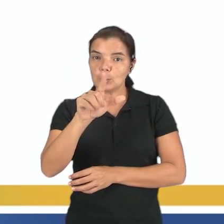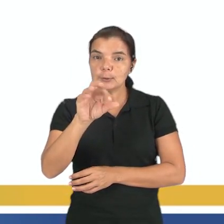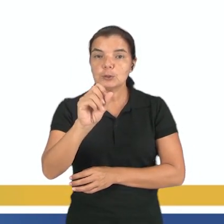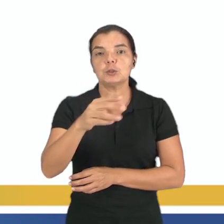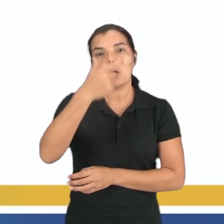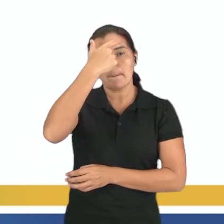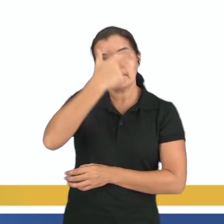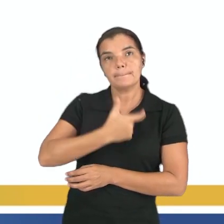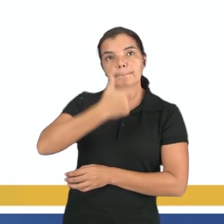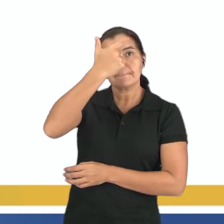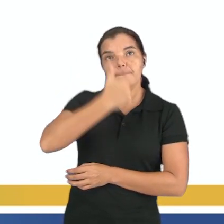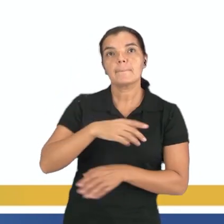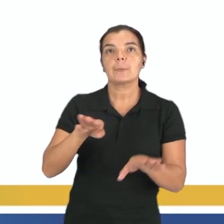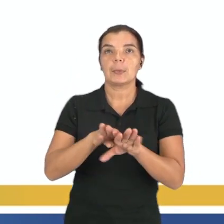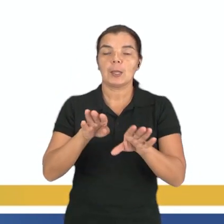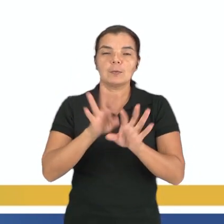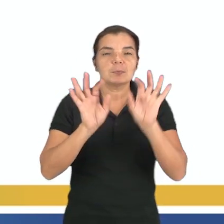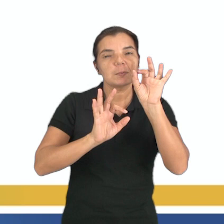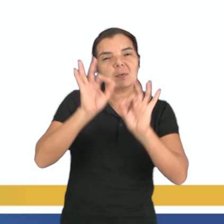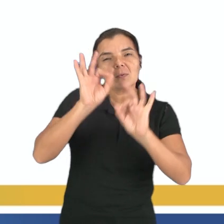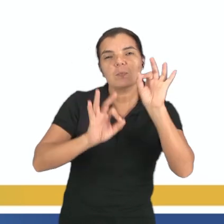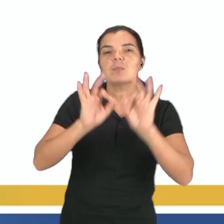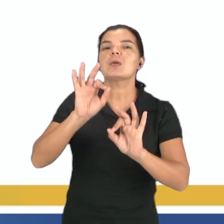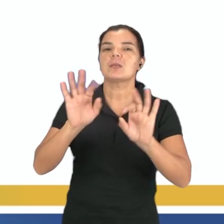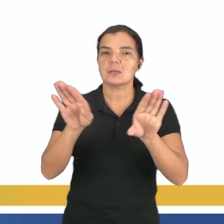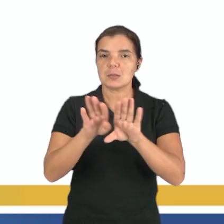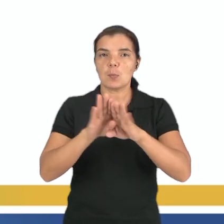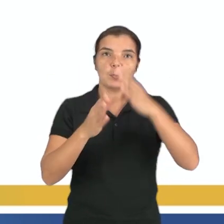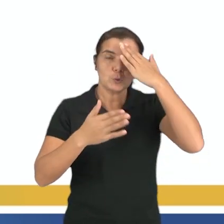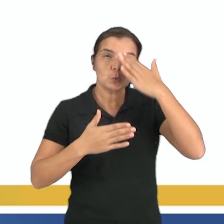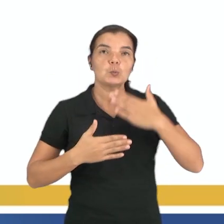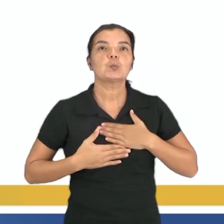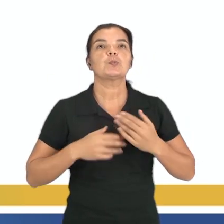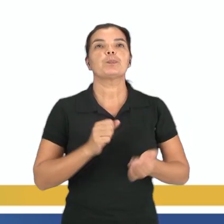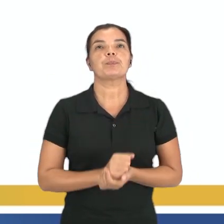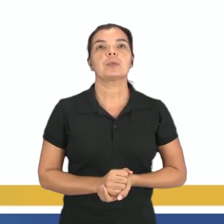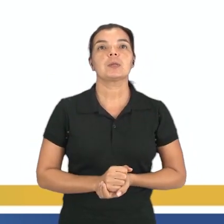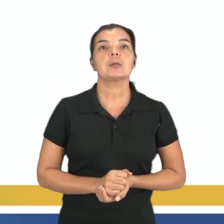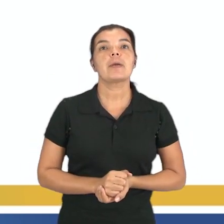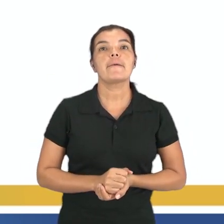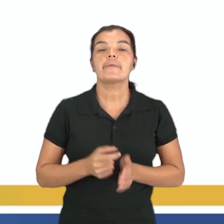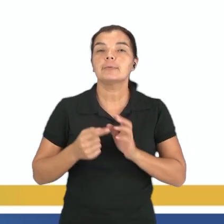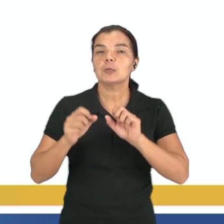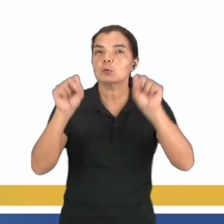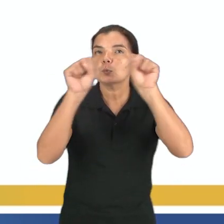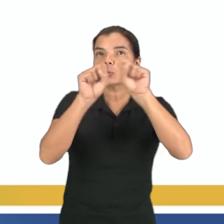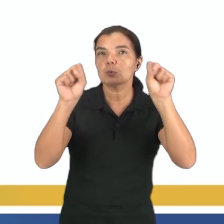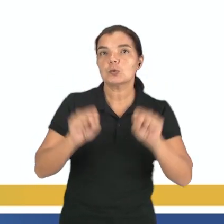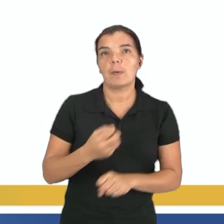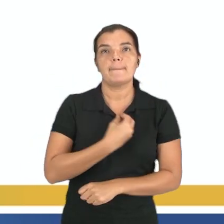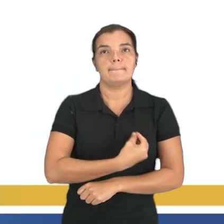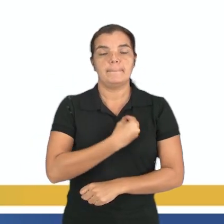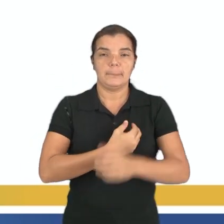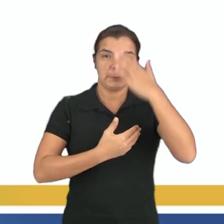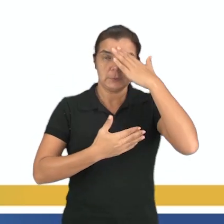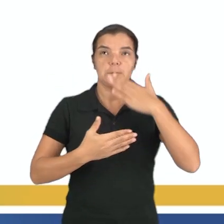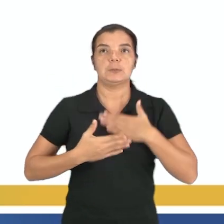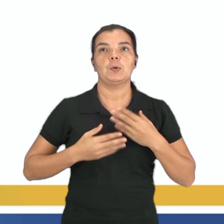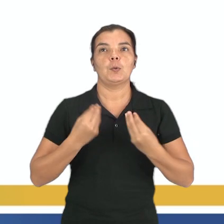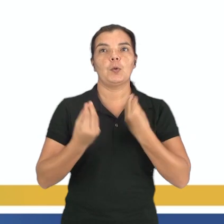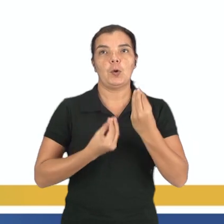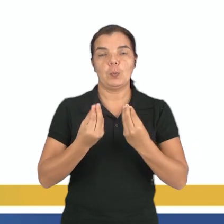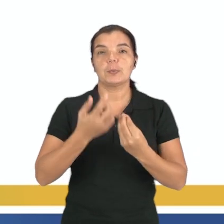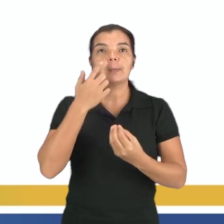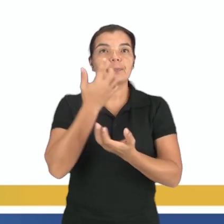ou seja, quando a gente fala do formato e do funcionamento do corpo humano, citamos alguns sistemas presentes no corpo,